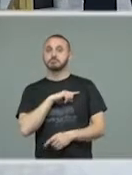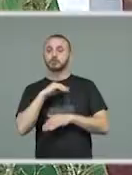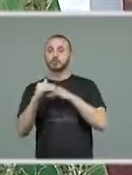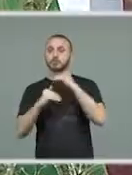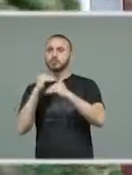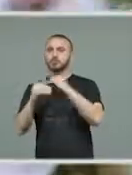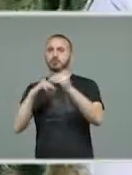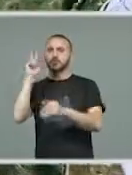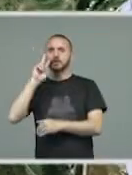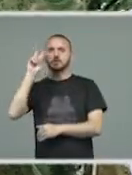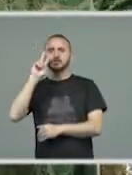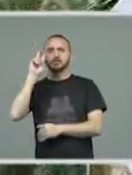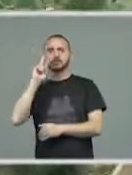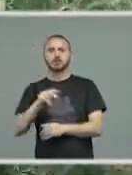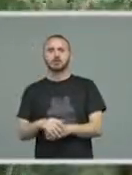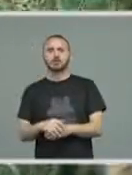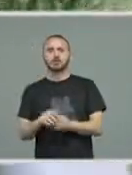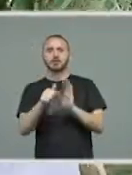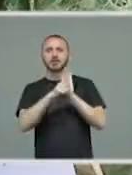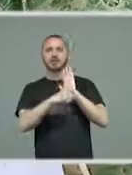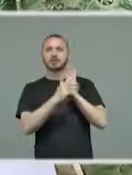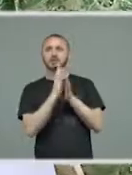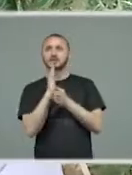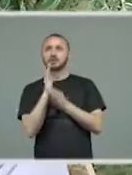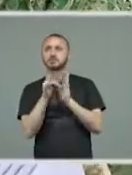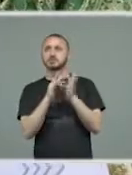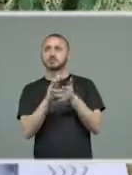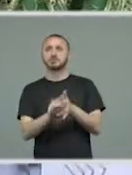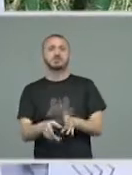história na chaga de Jesus sem antes ter sabido.